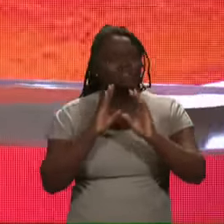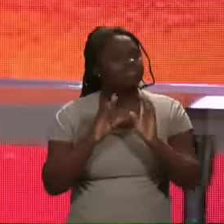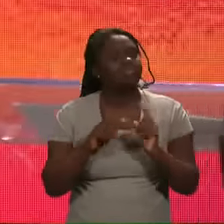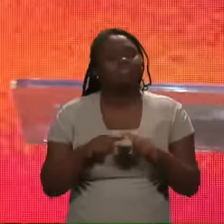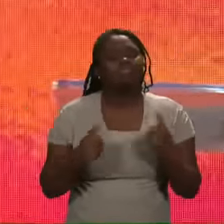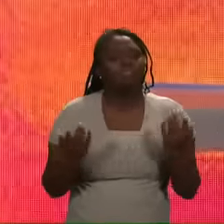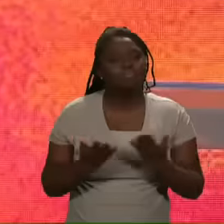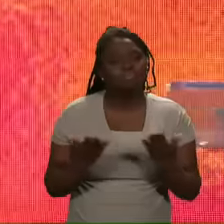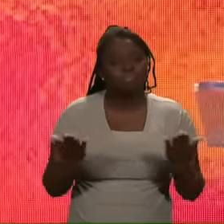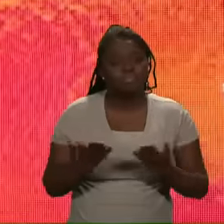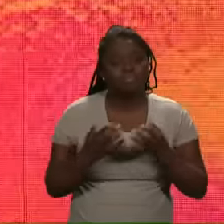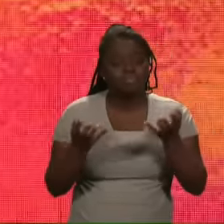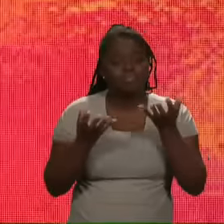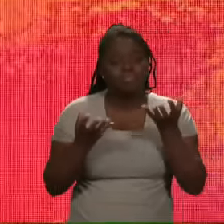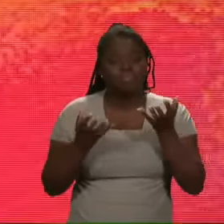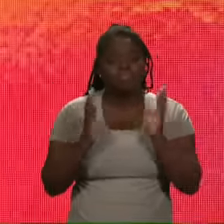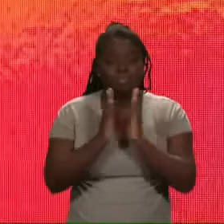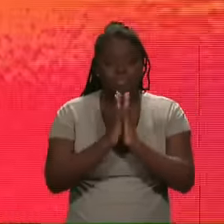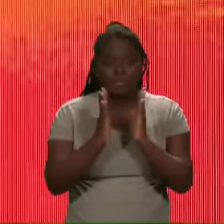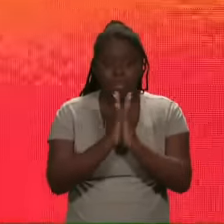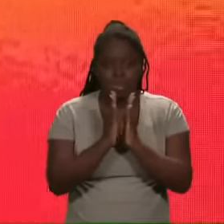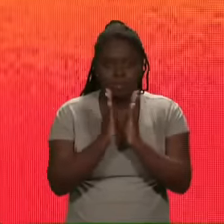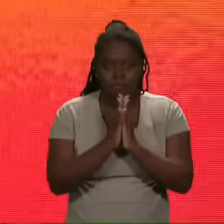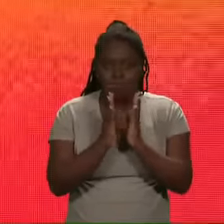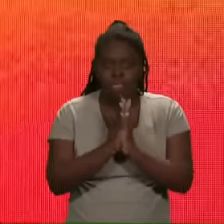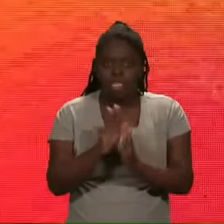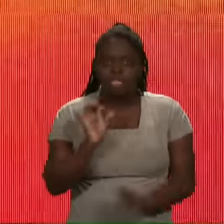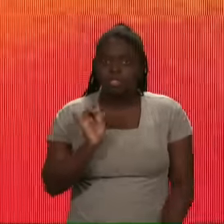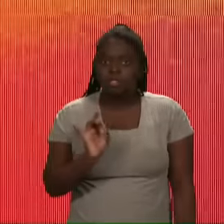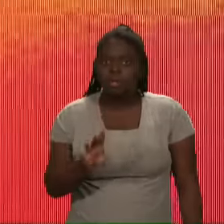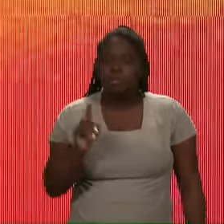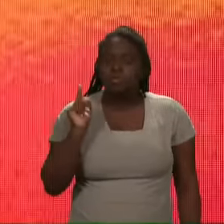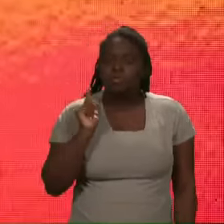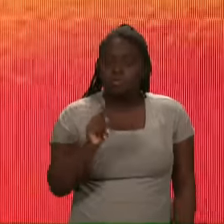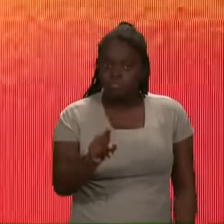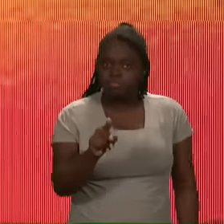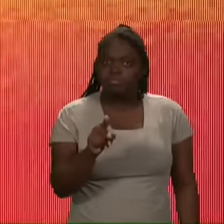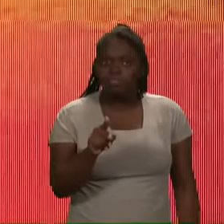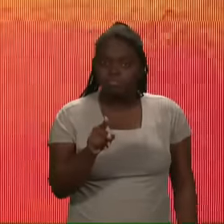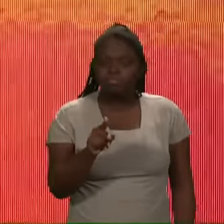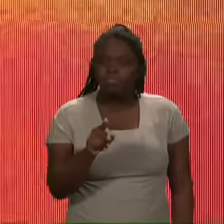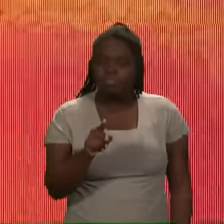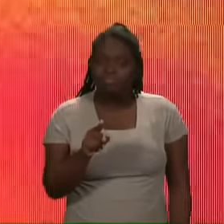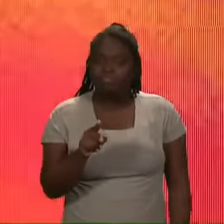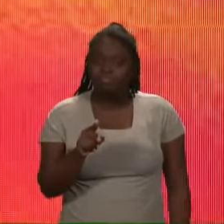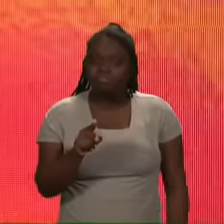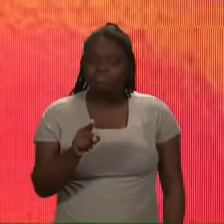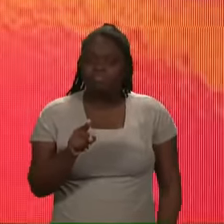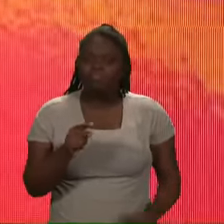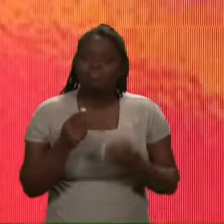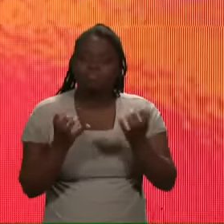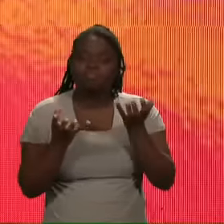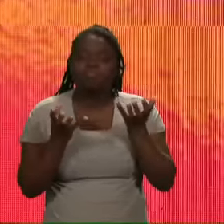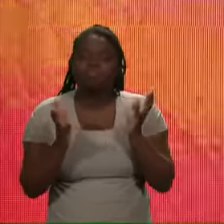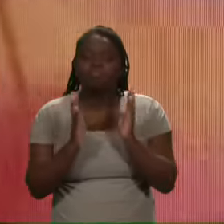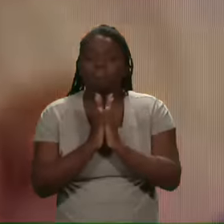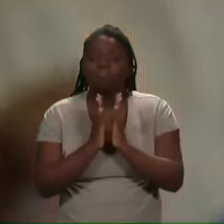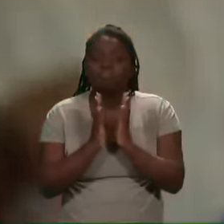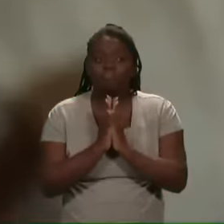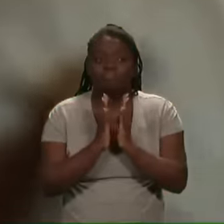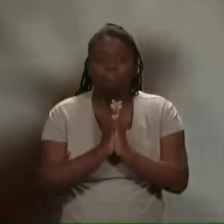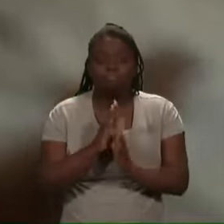fechados. Mas eu quero fazer uma oração agora só por você. Eu quero orar por